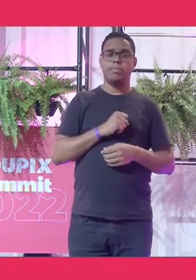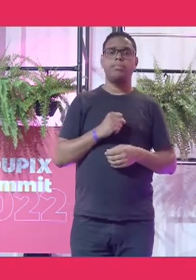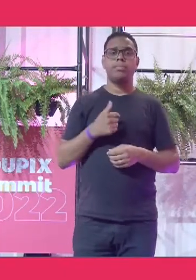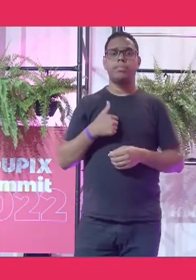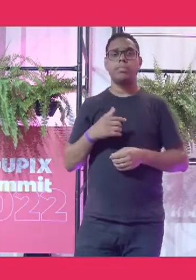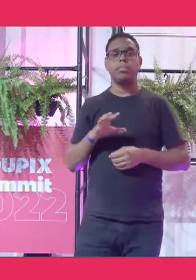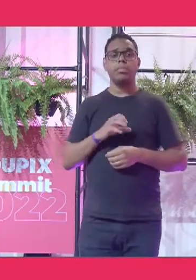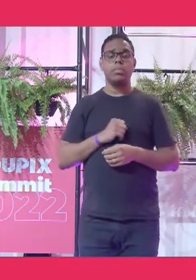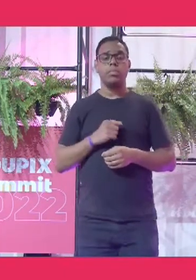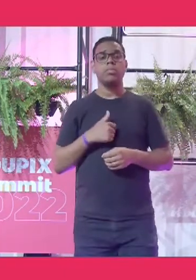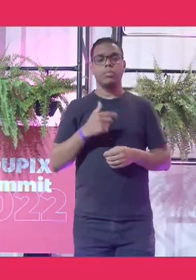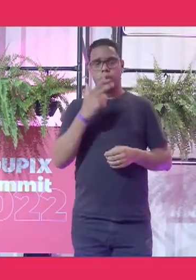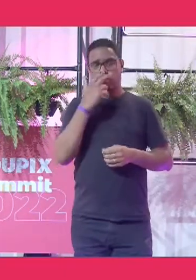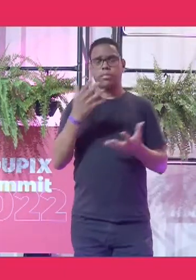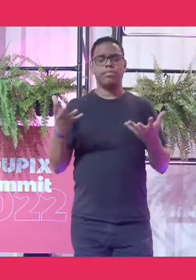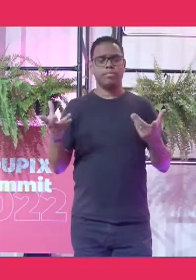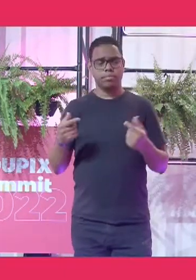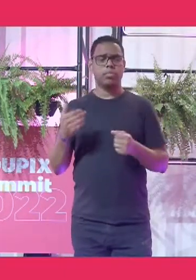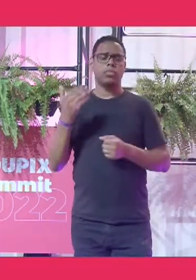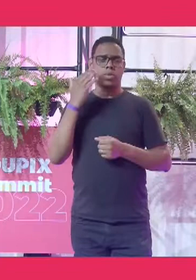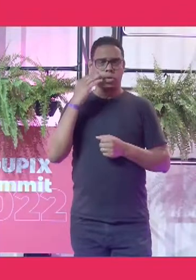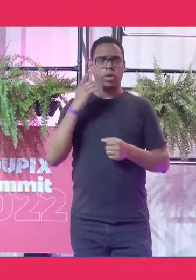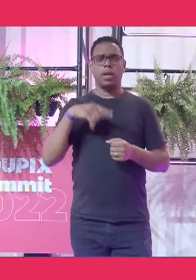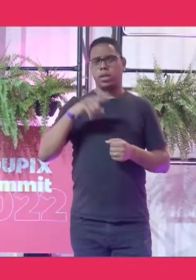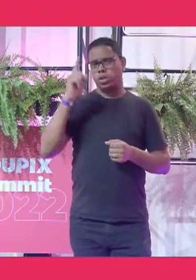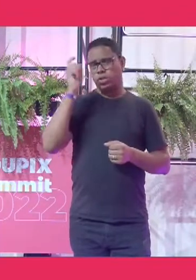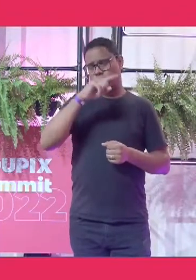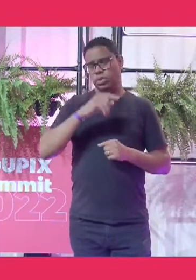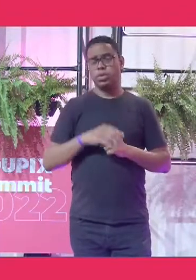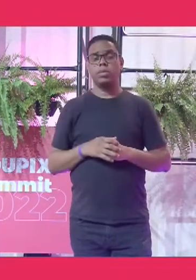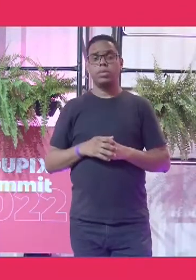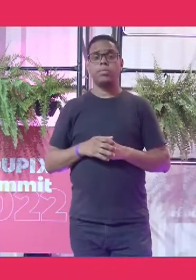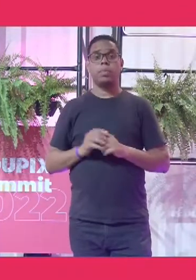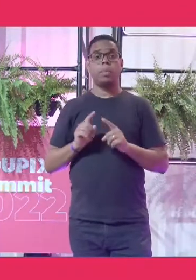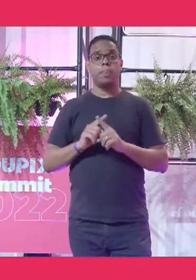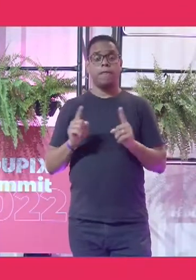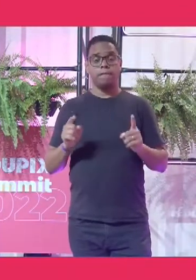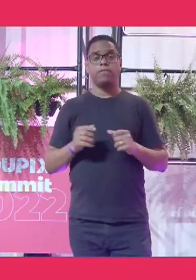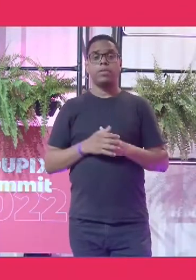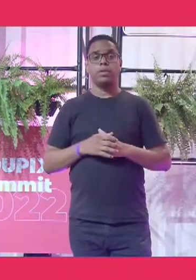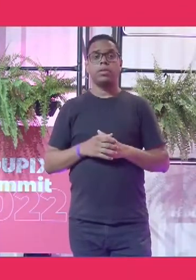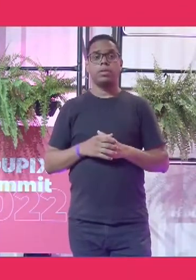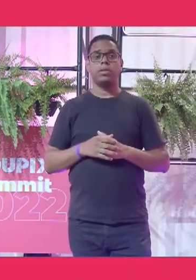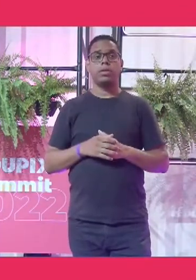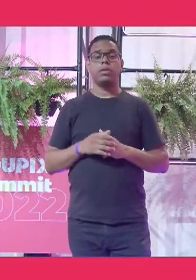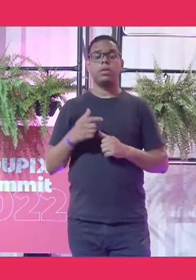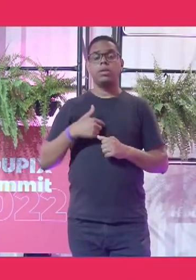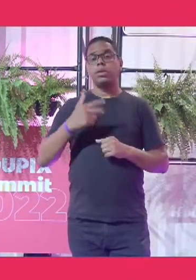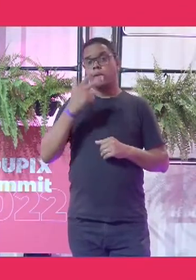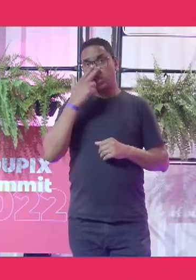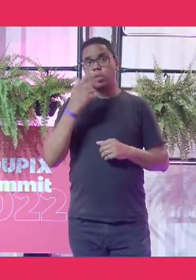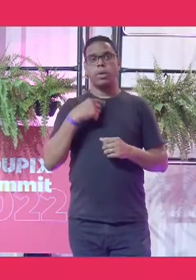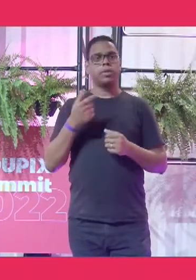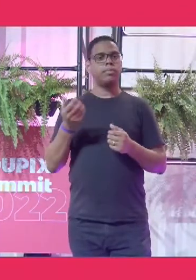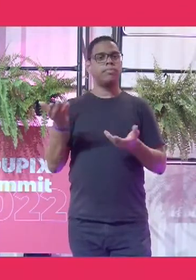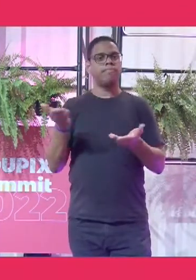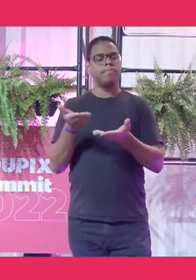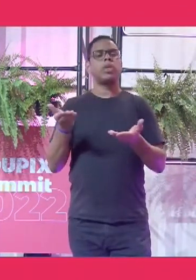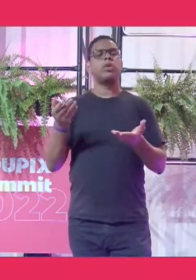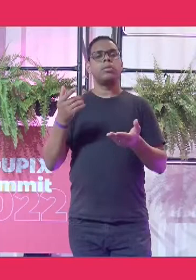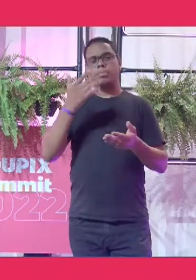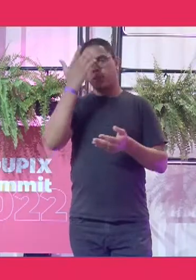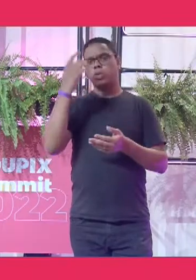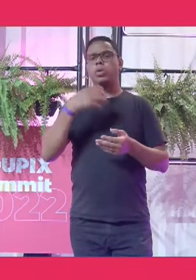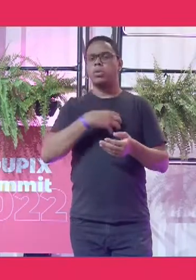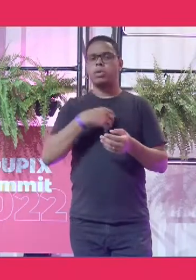amo. Eu acho isso fantástico. Eu entendo que é mais dolorido, né? Mas eu acho muito vibrante ver as